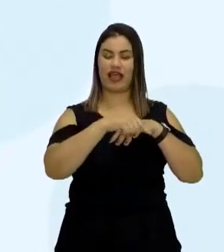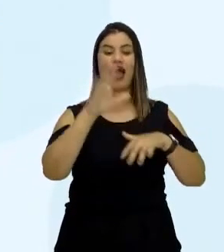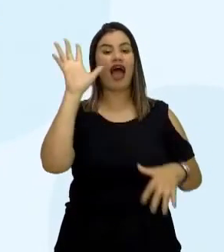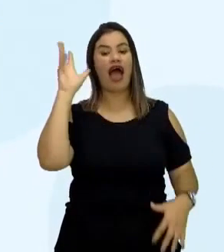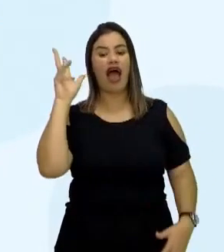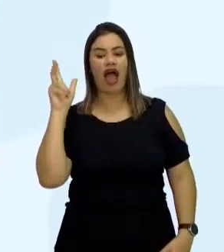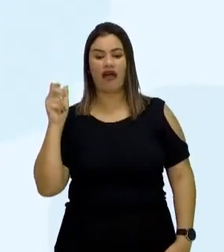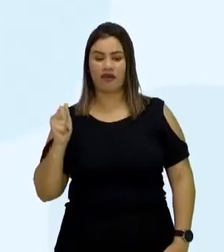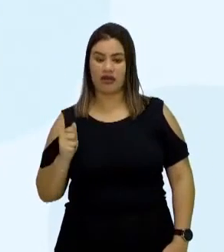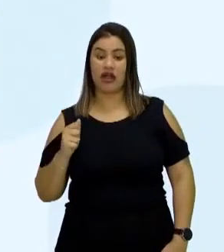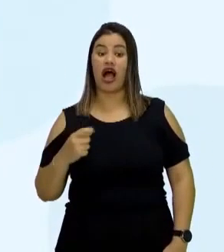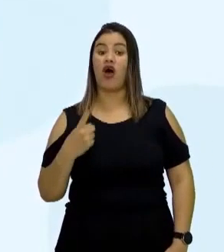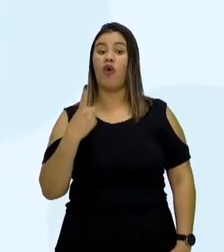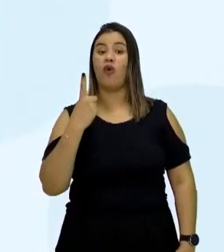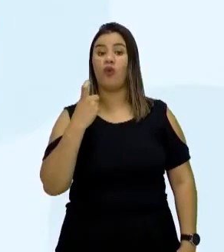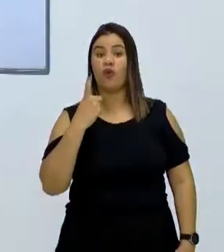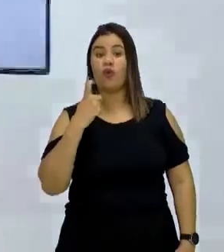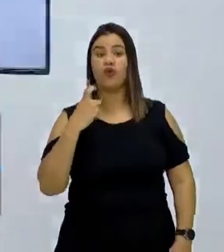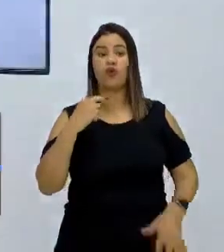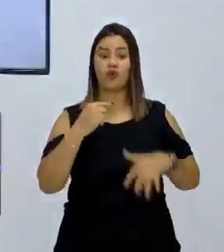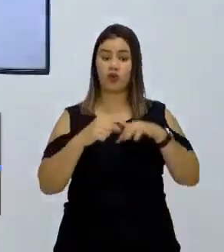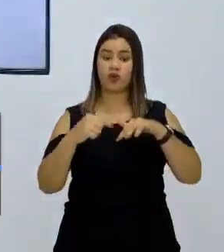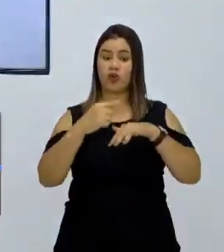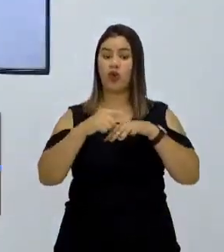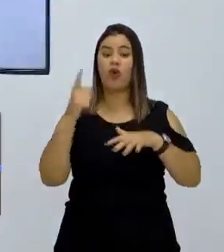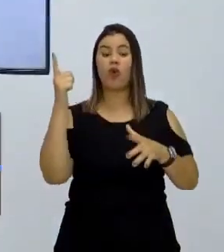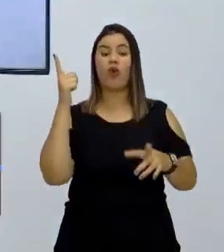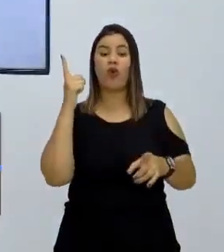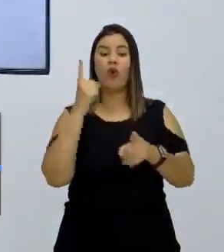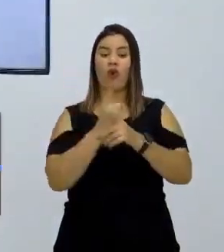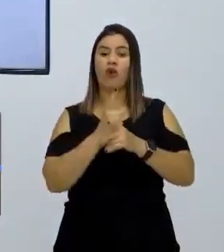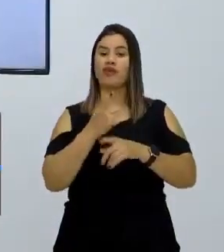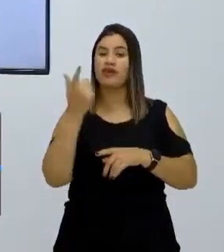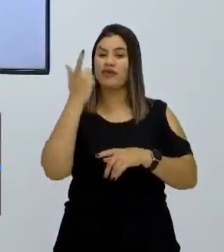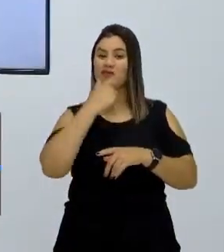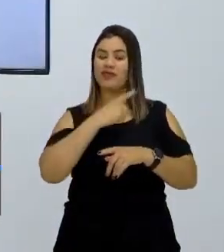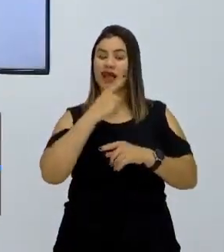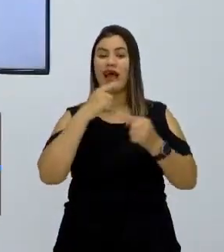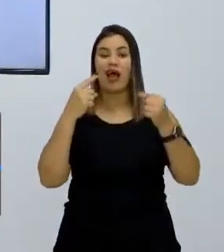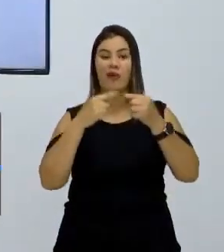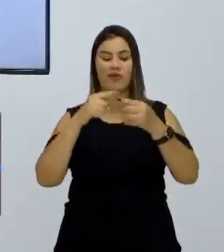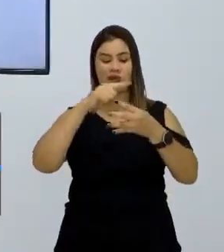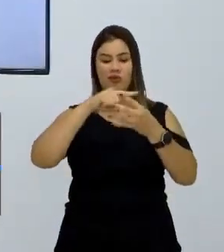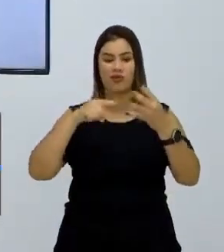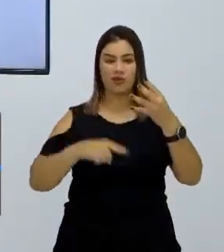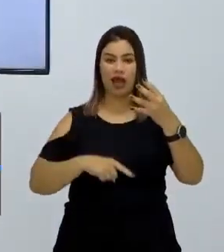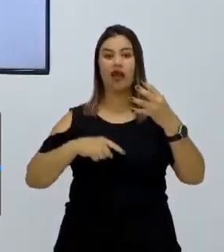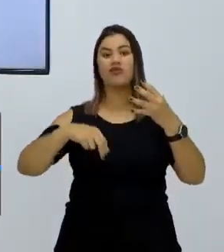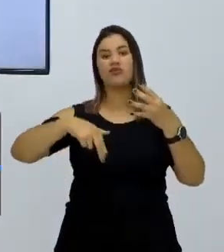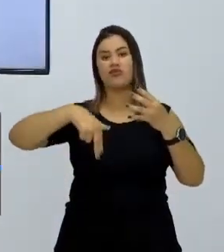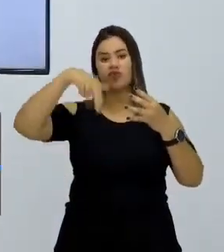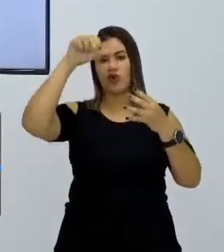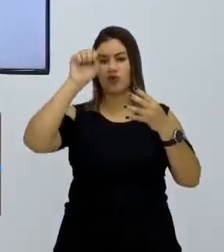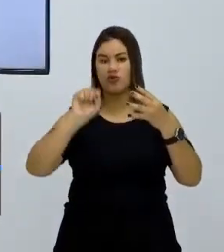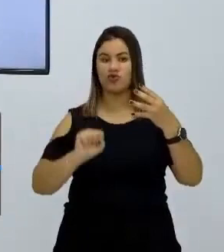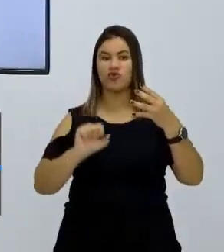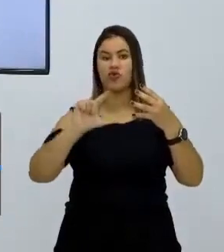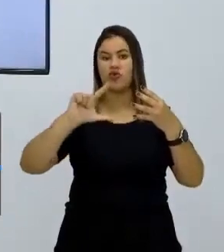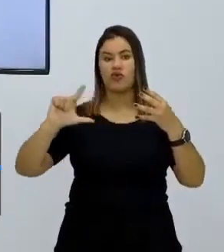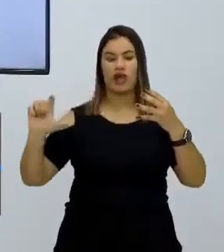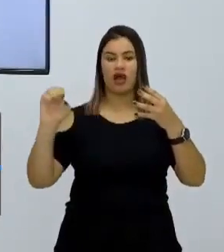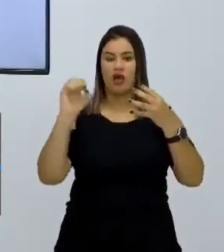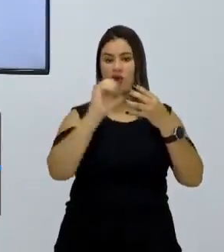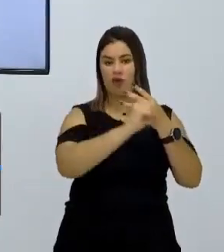É o único continente no planeta aí que a gente pode localizar ele nos 4 hemisférios, tá certo? E quando a gente lá